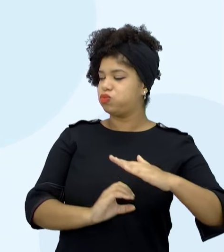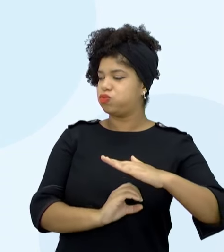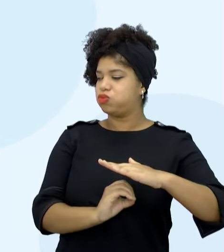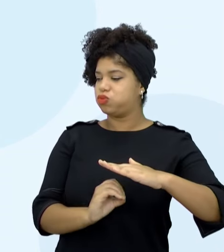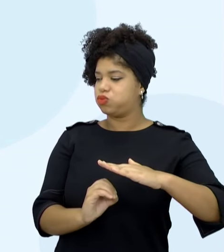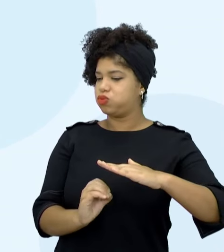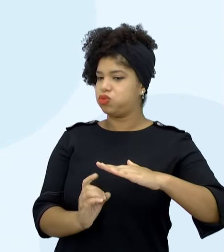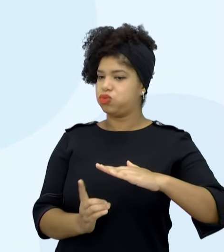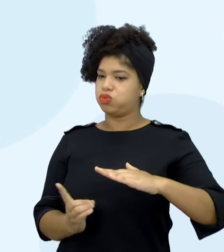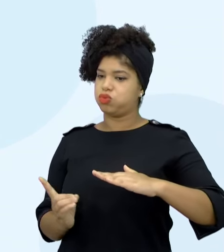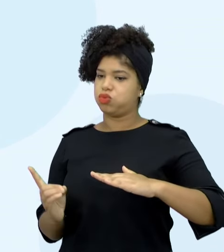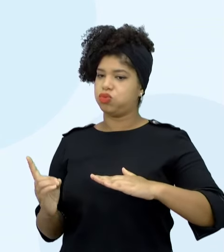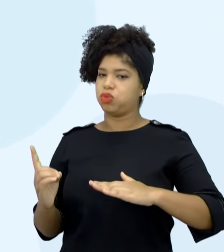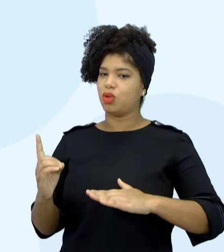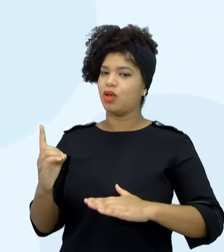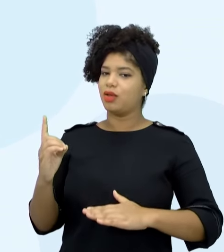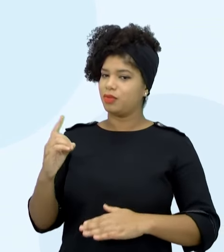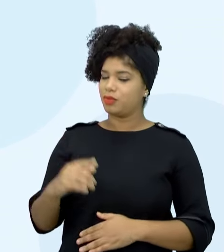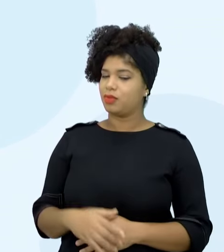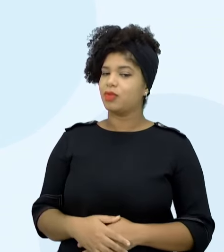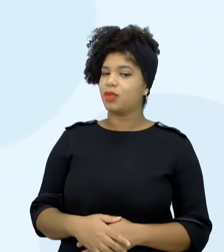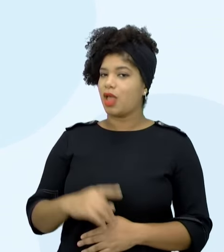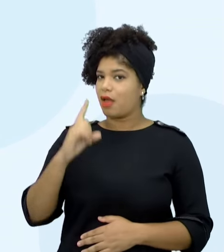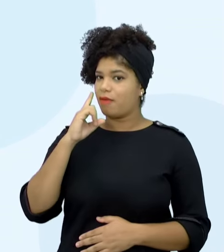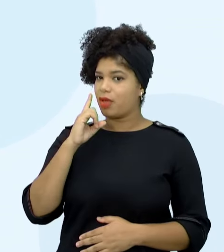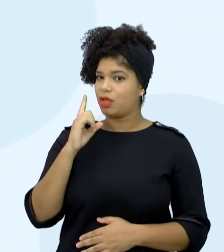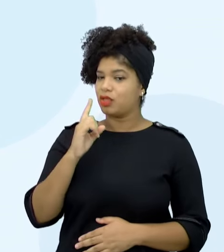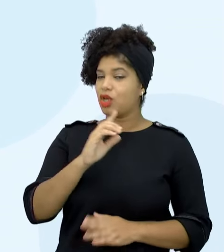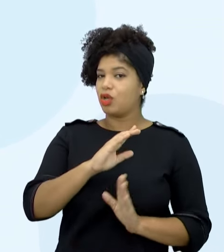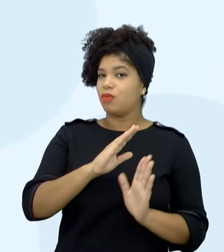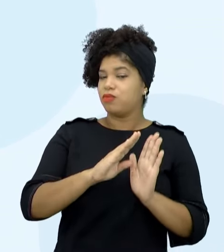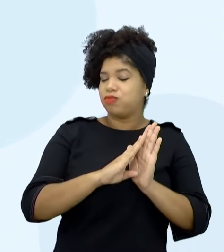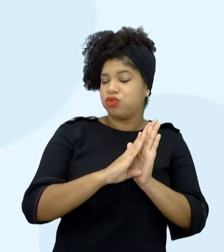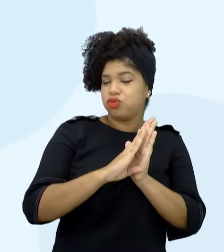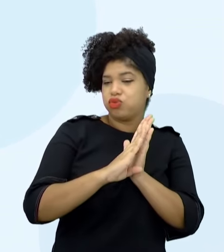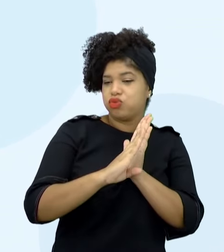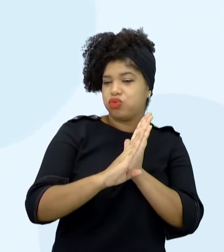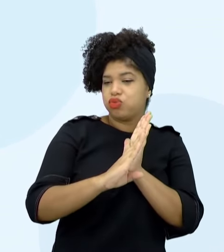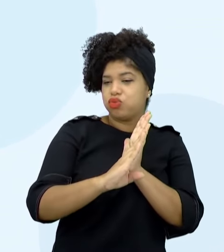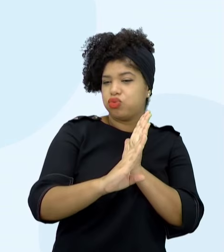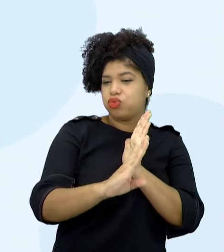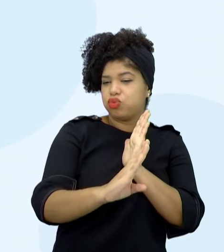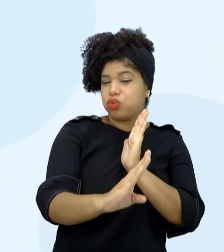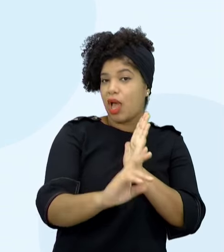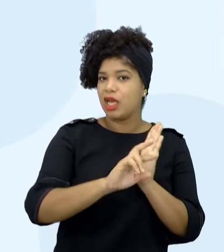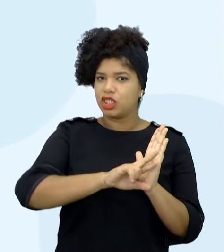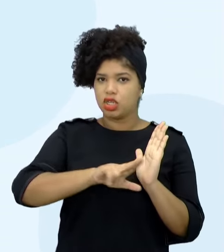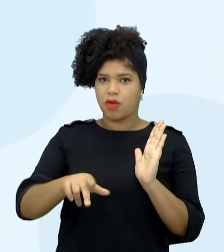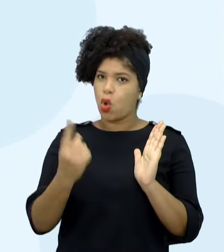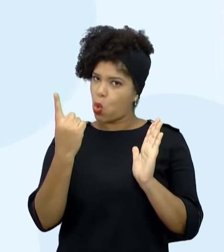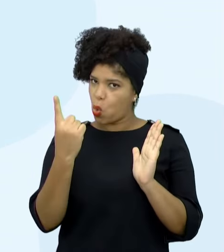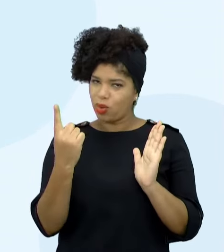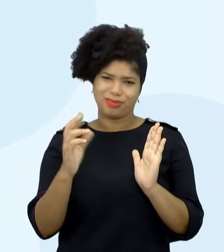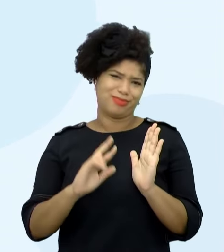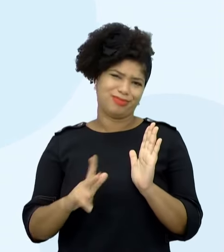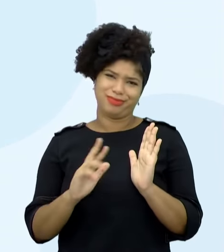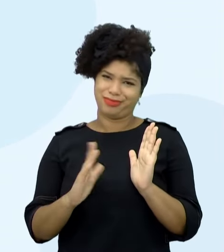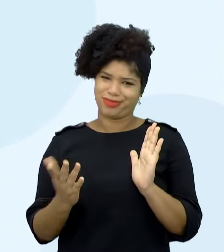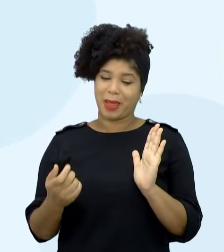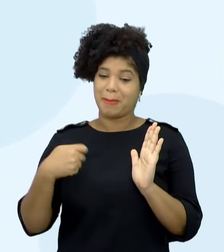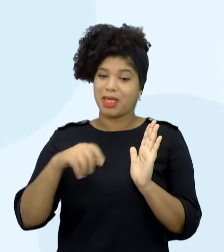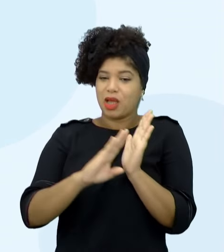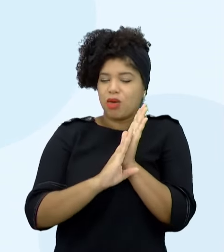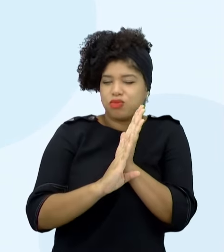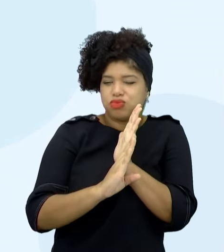não vamos esquecer isso, né? Um conjunto, um arranjo de painéis fotovoltaicos é que vão criar um